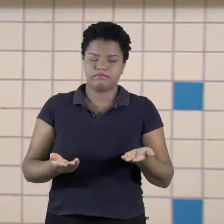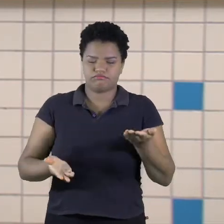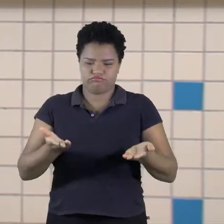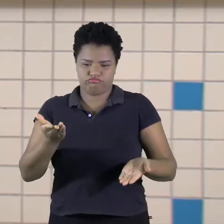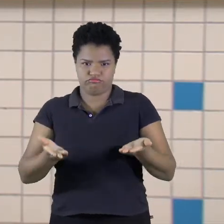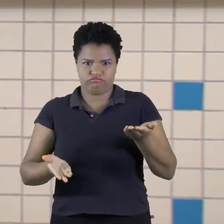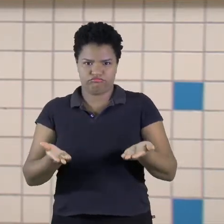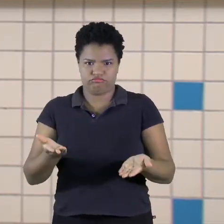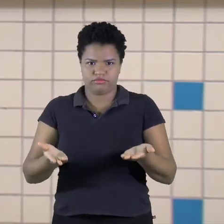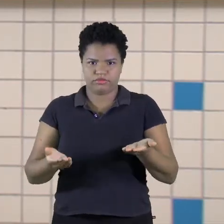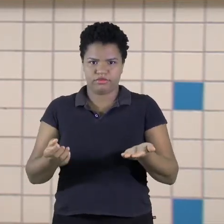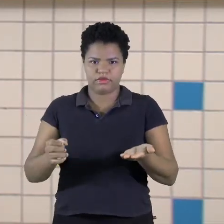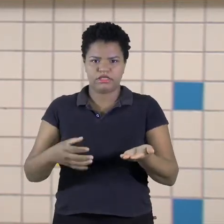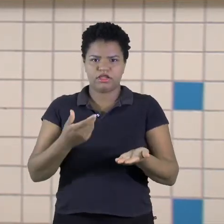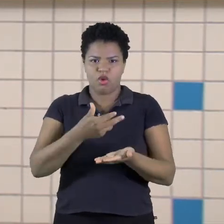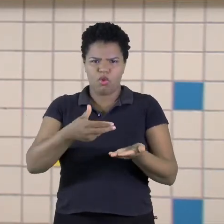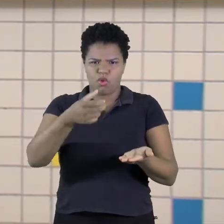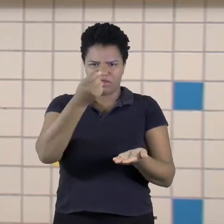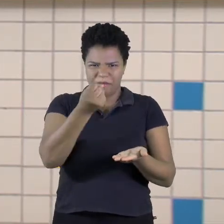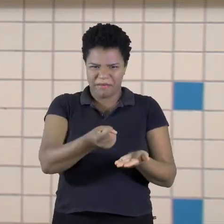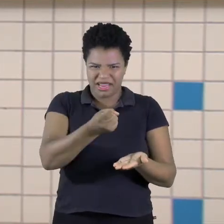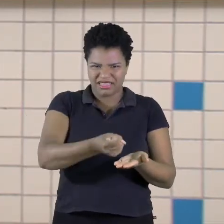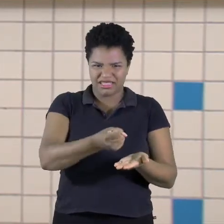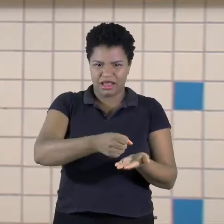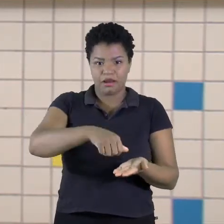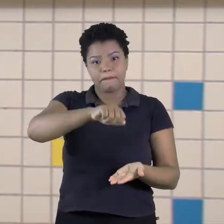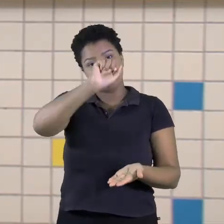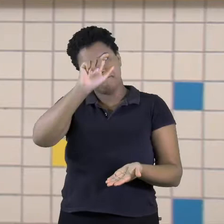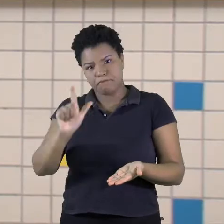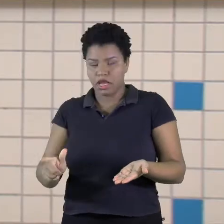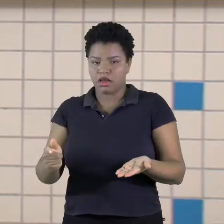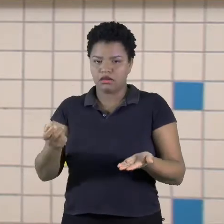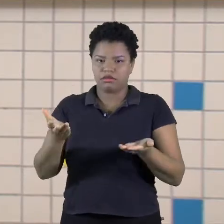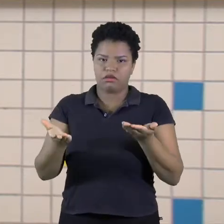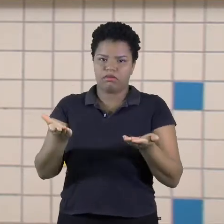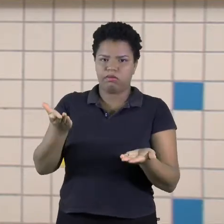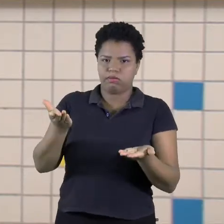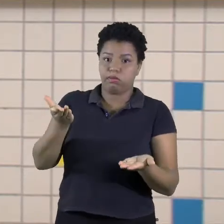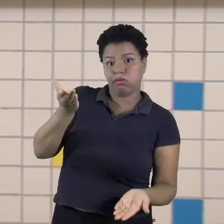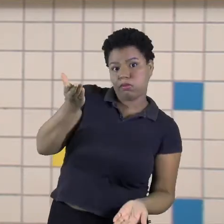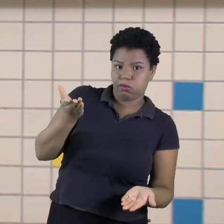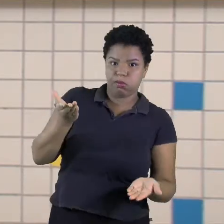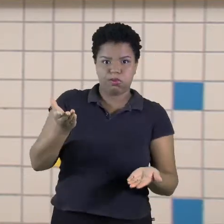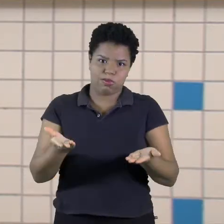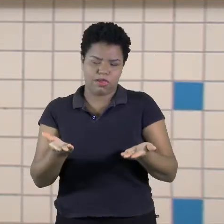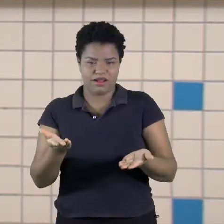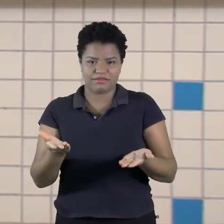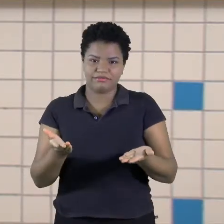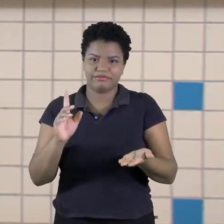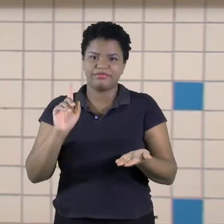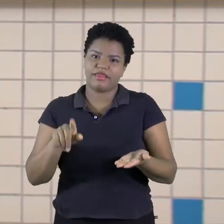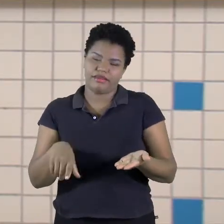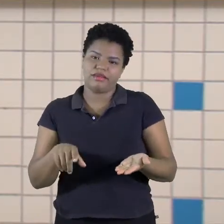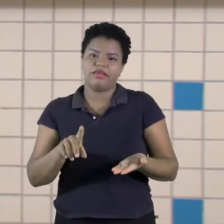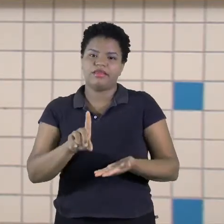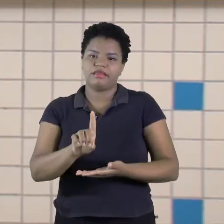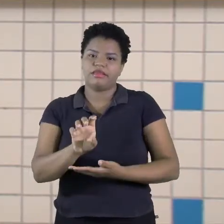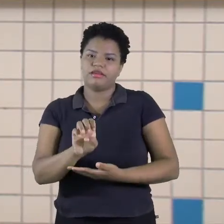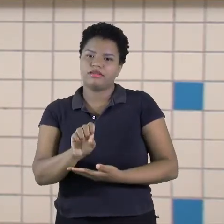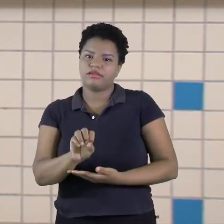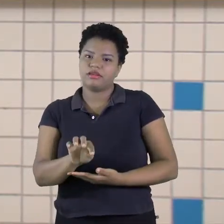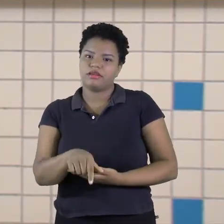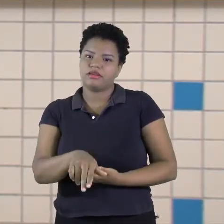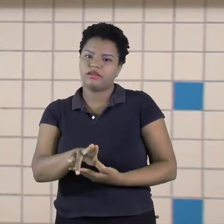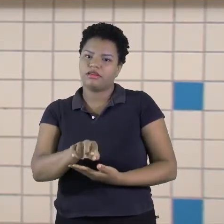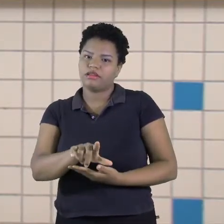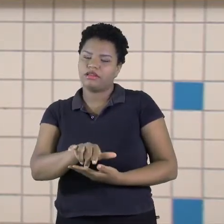um objeto mais pesado que o outro, vai ocorrer o quê? Um desequilíbrio. Se eu estou com os dois